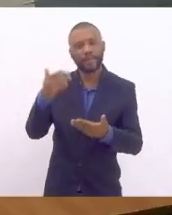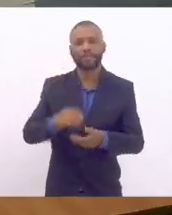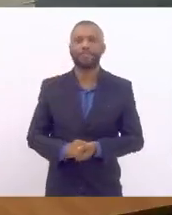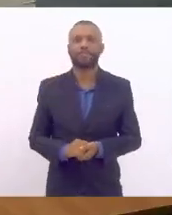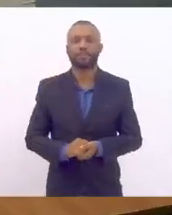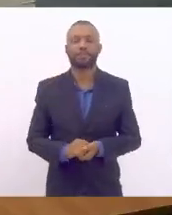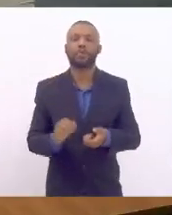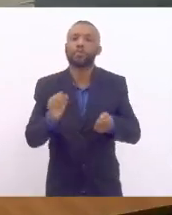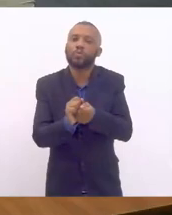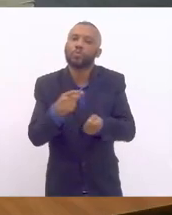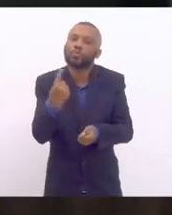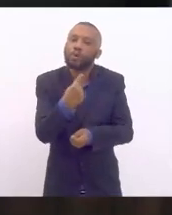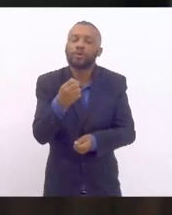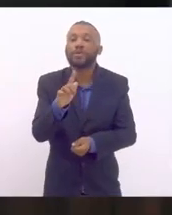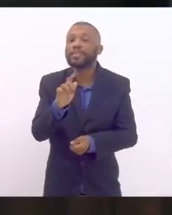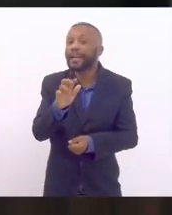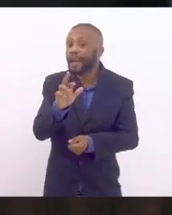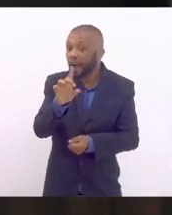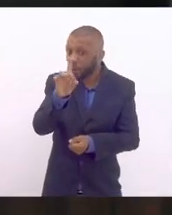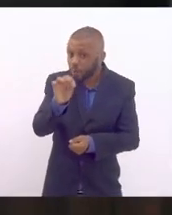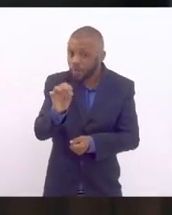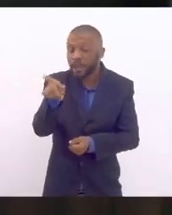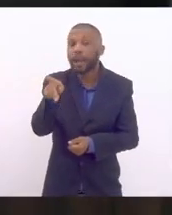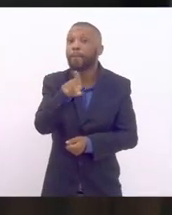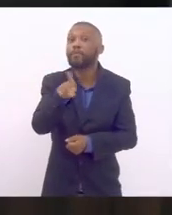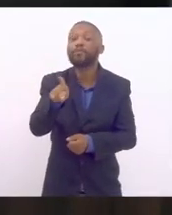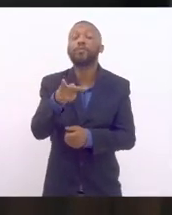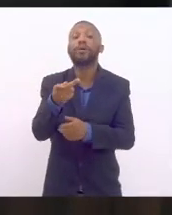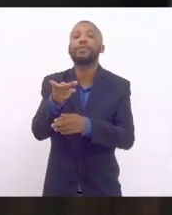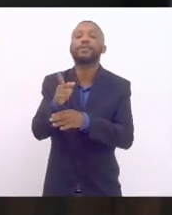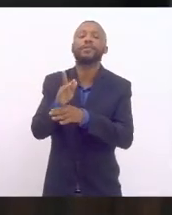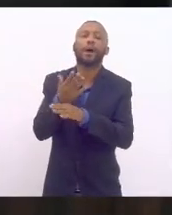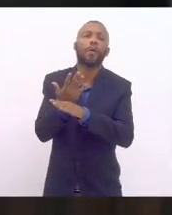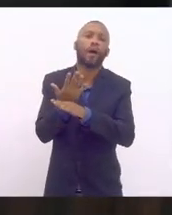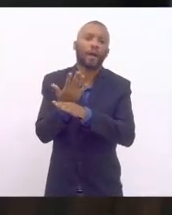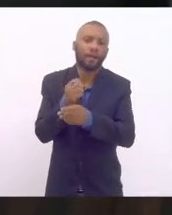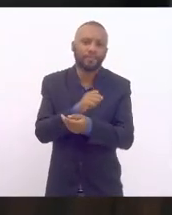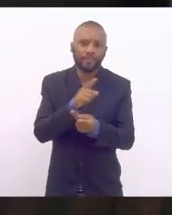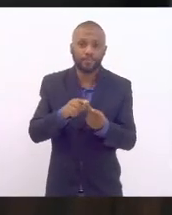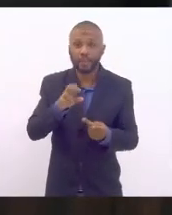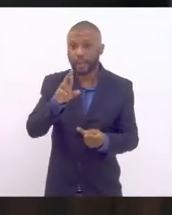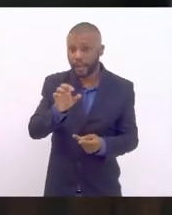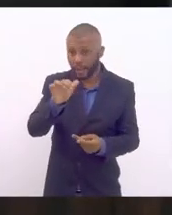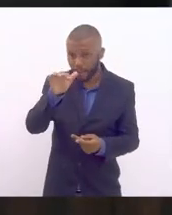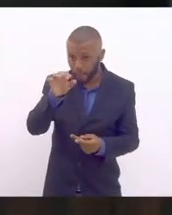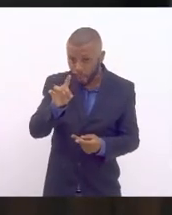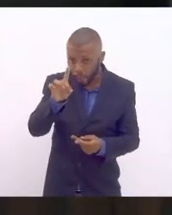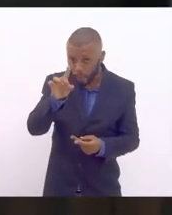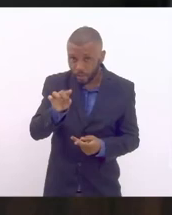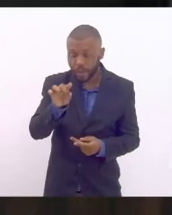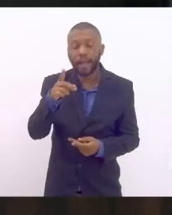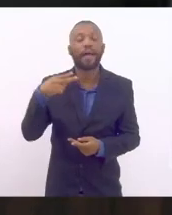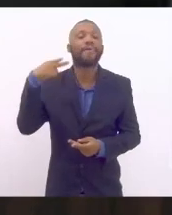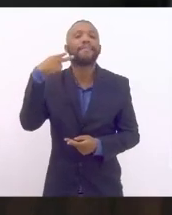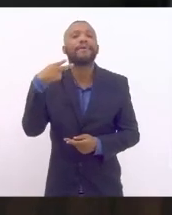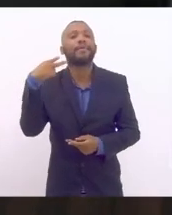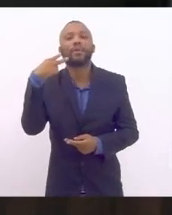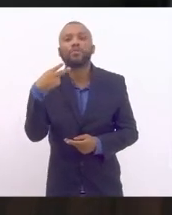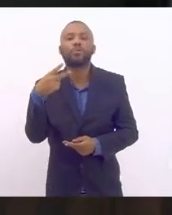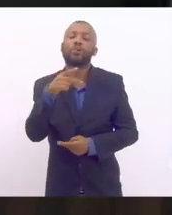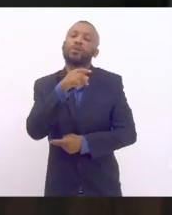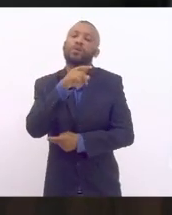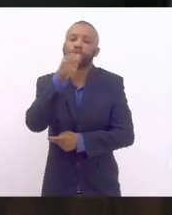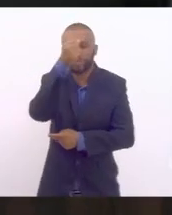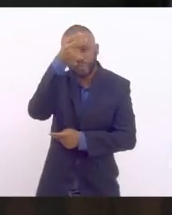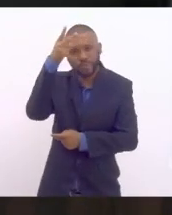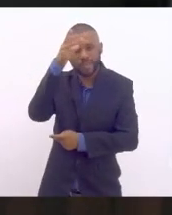que estão conosco Geraldo Tadeu Monteiro professor da UERJ Reymond vereador da cidade